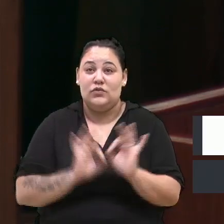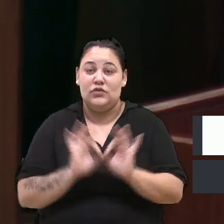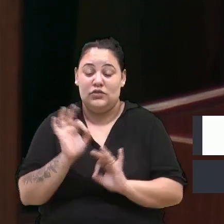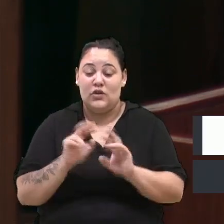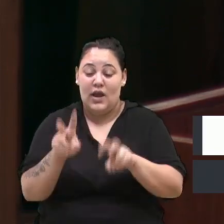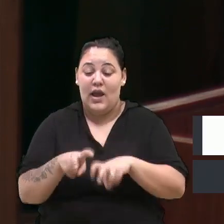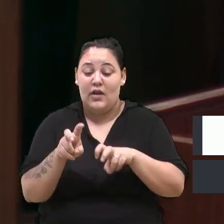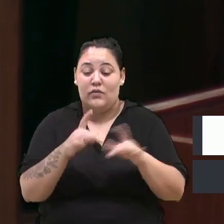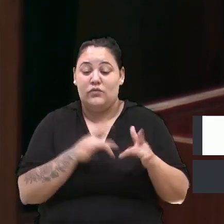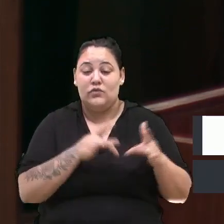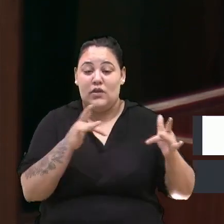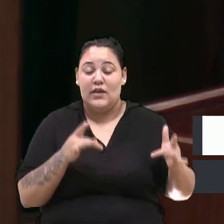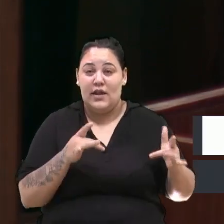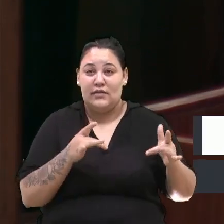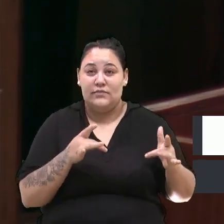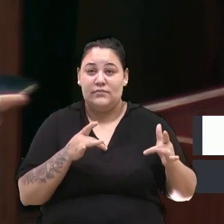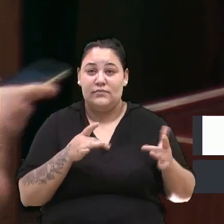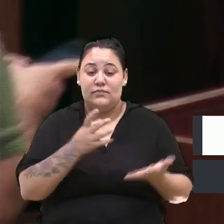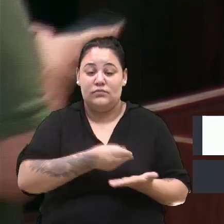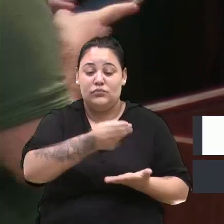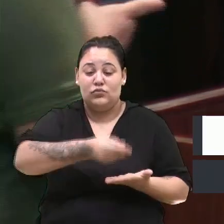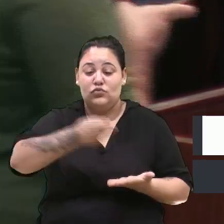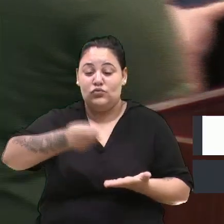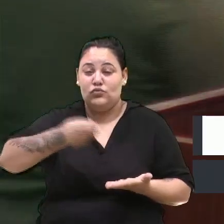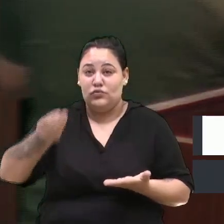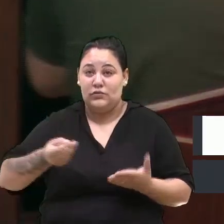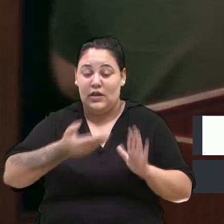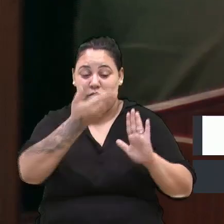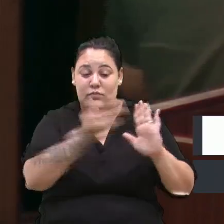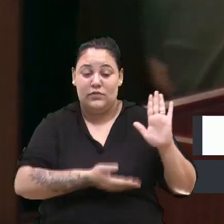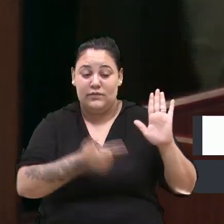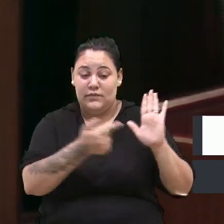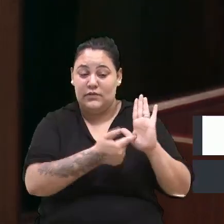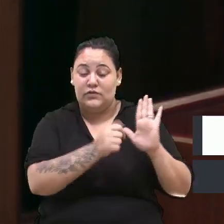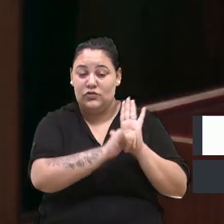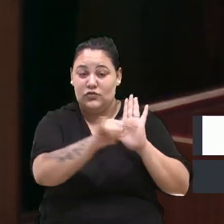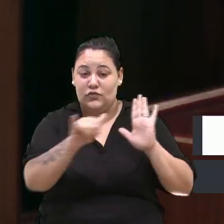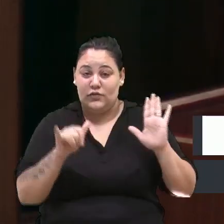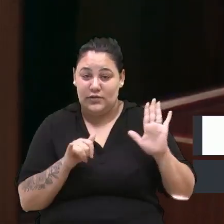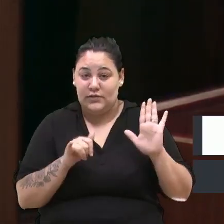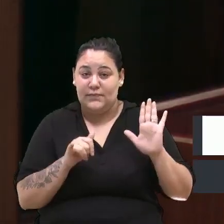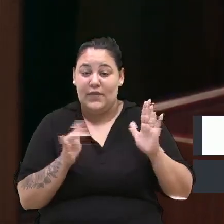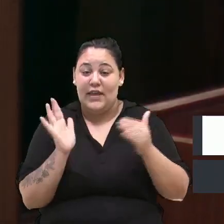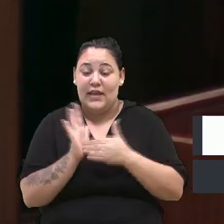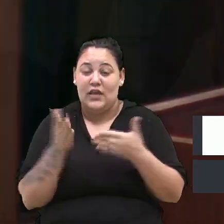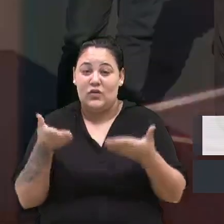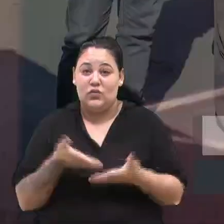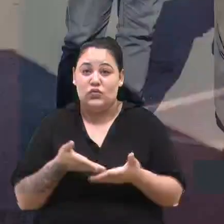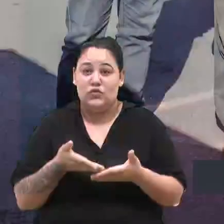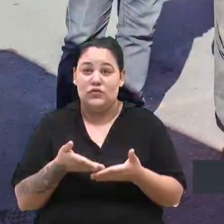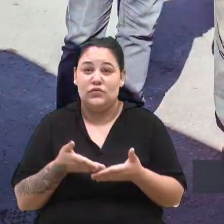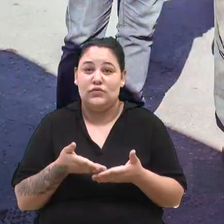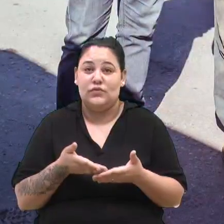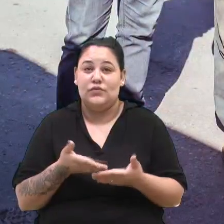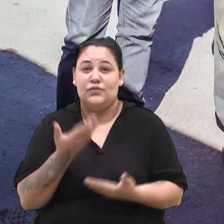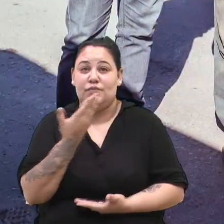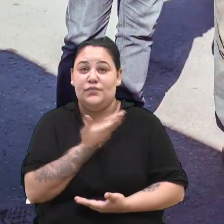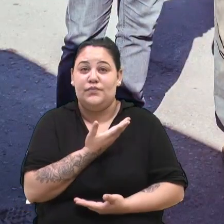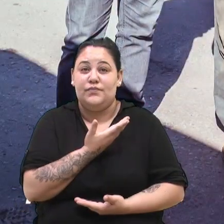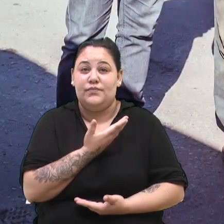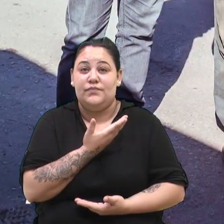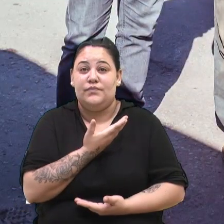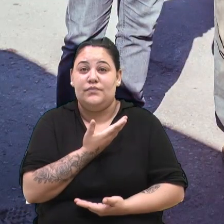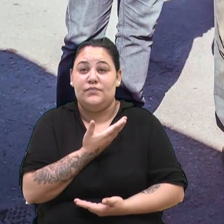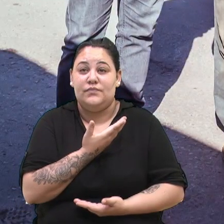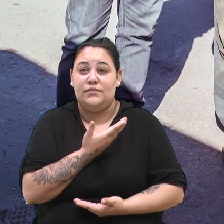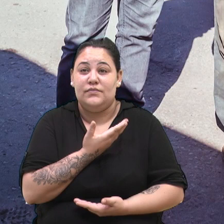Agrofraterno, que está no panfleto de campanha, que até o presente momento, senhoras e senhores,